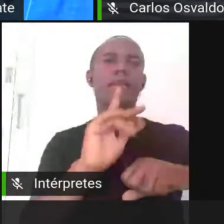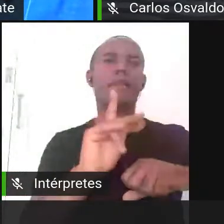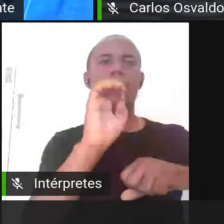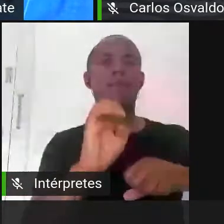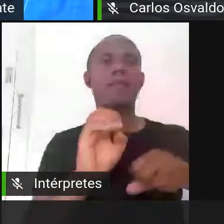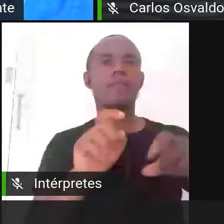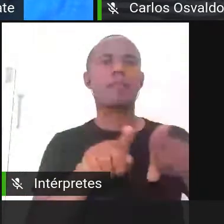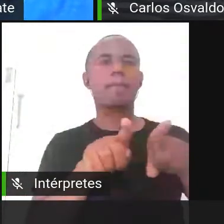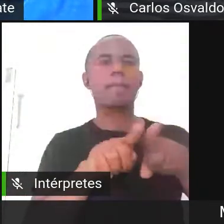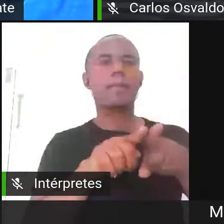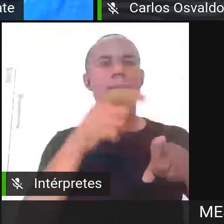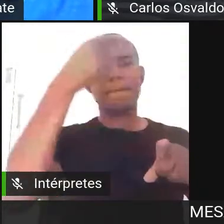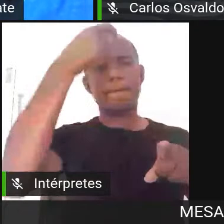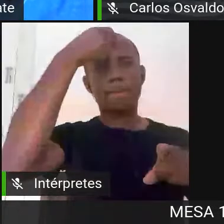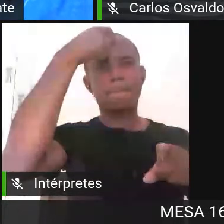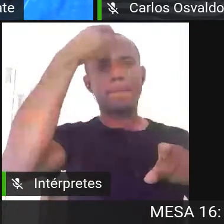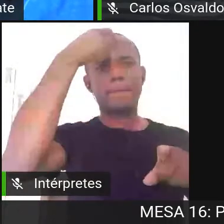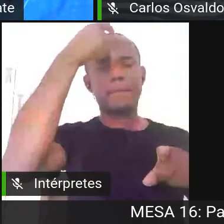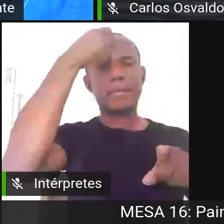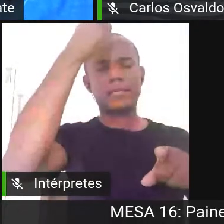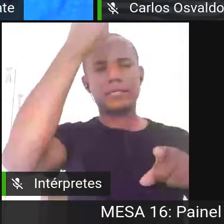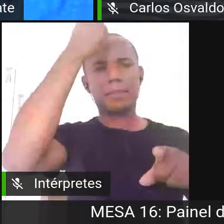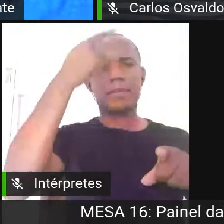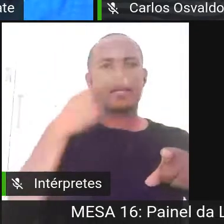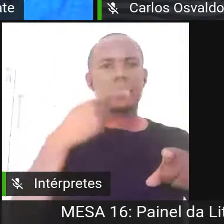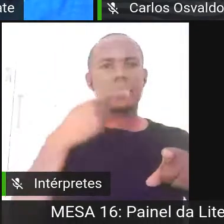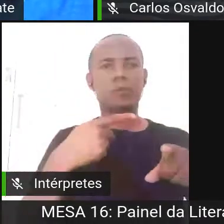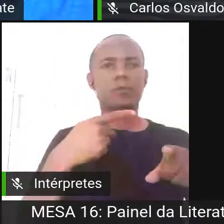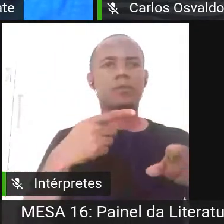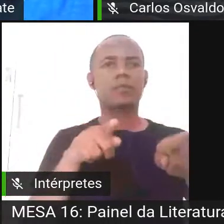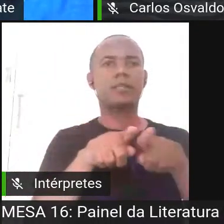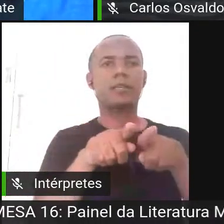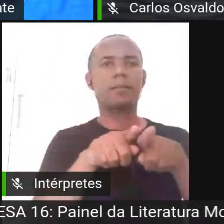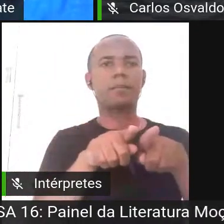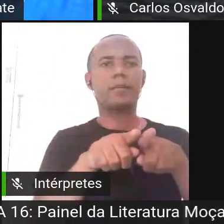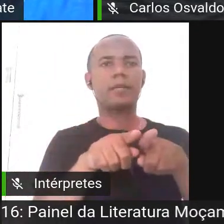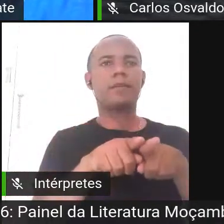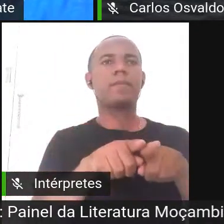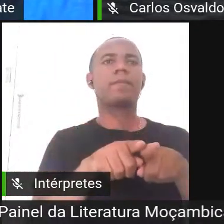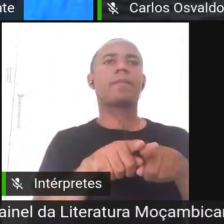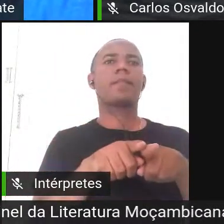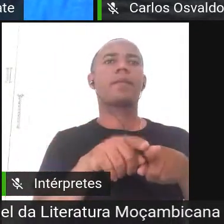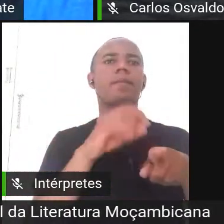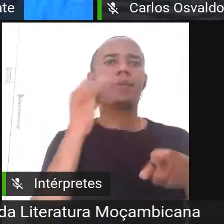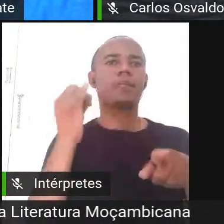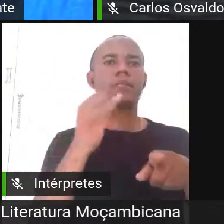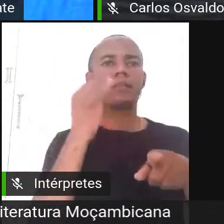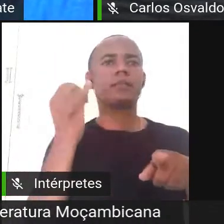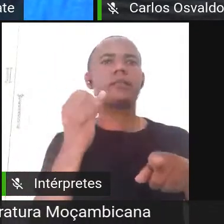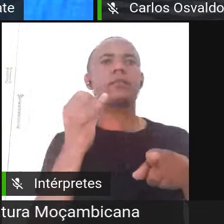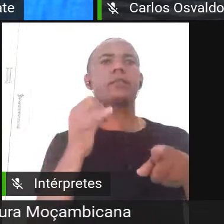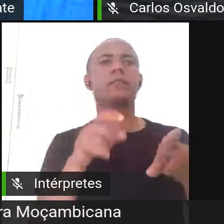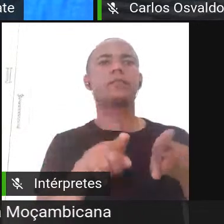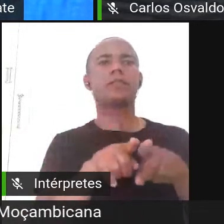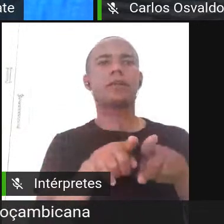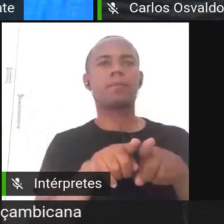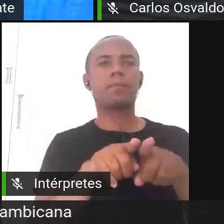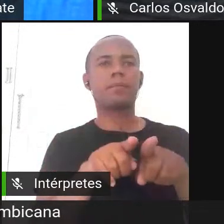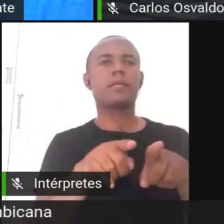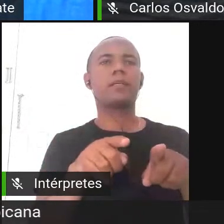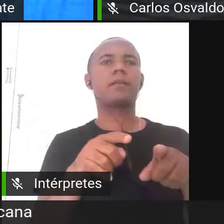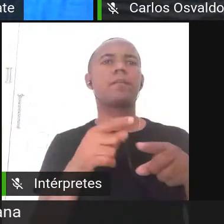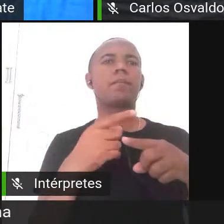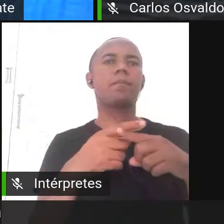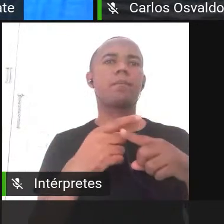alguns pensamentos de alguns estudiosos sobre a literatura moçambicana, reflete, por um lado, esta tensão, e por um lado,